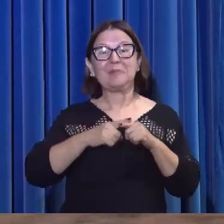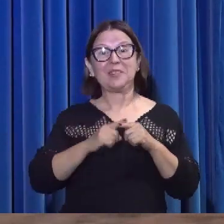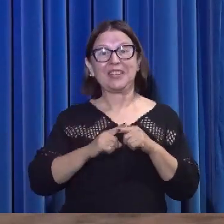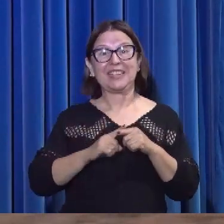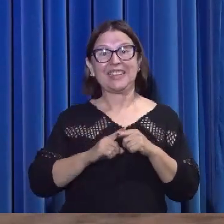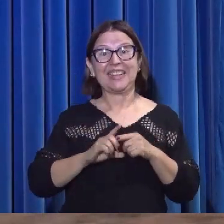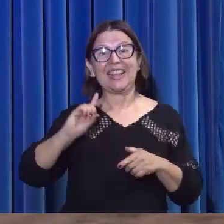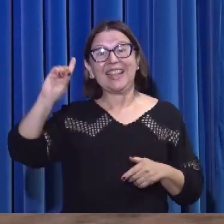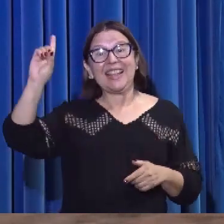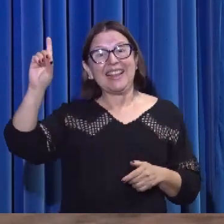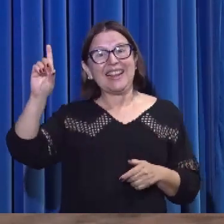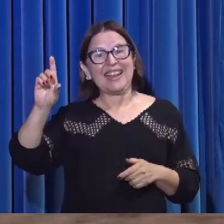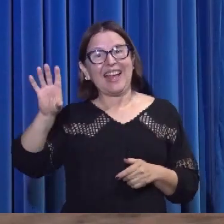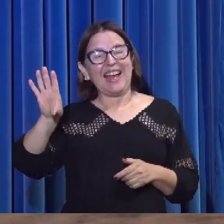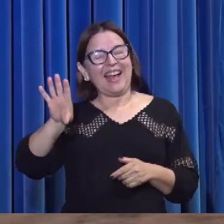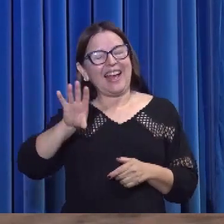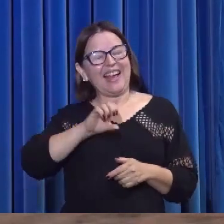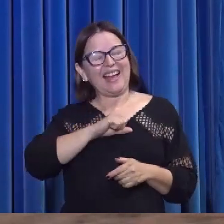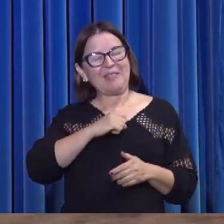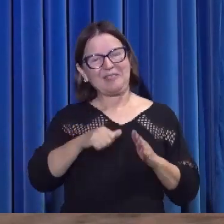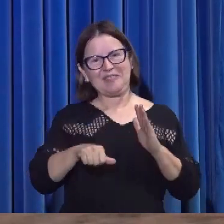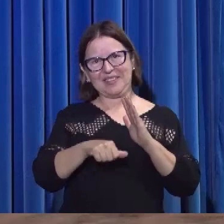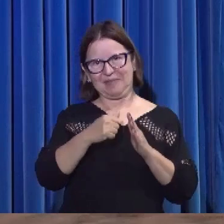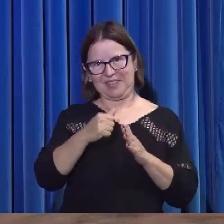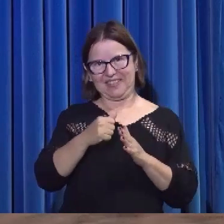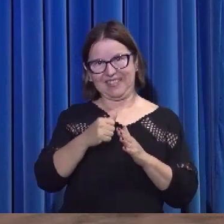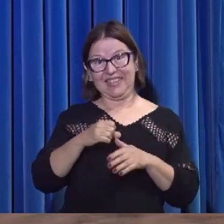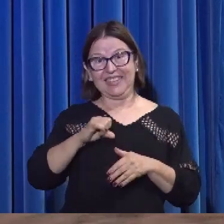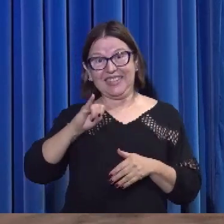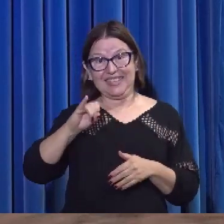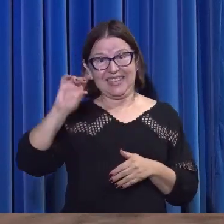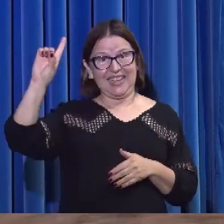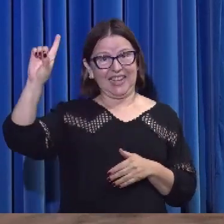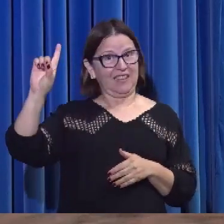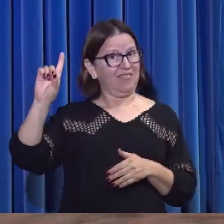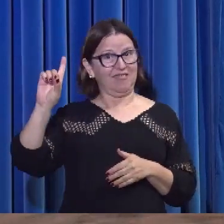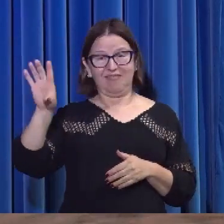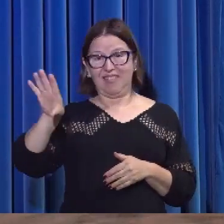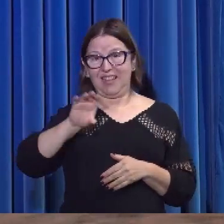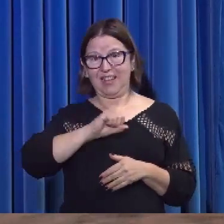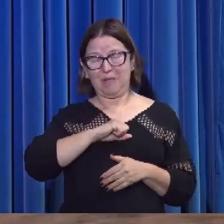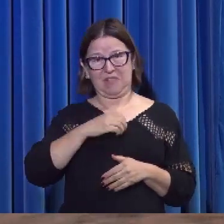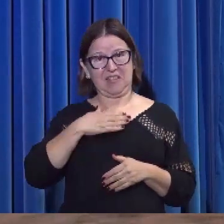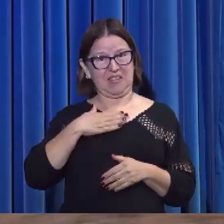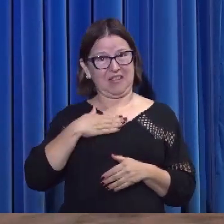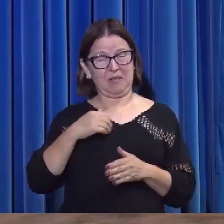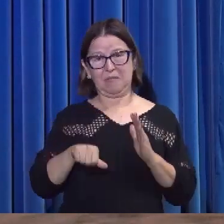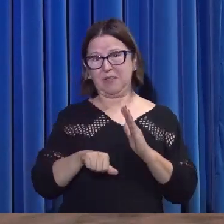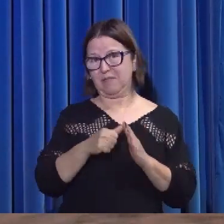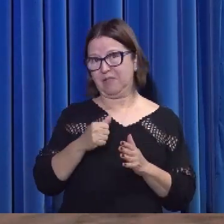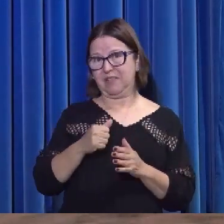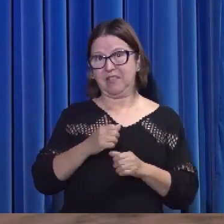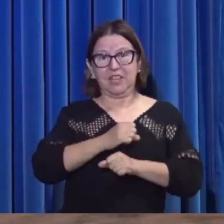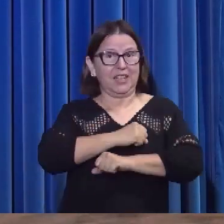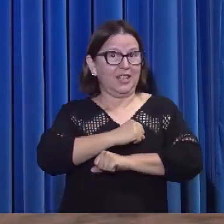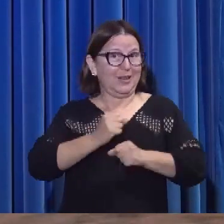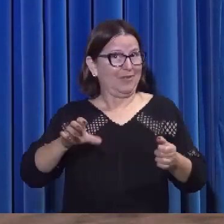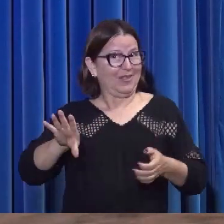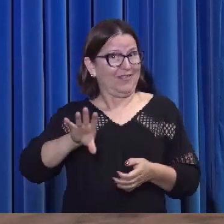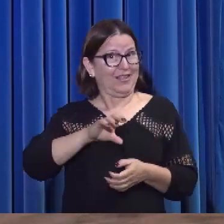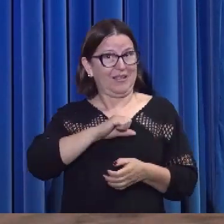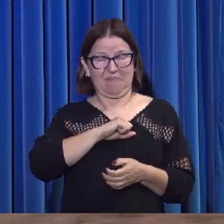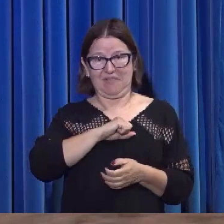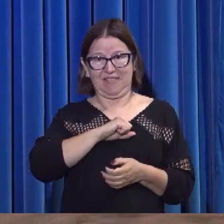Ele não me amar primeiro, se Ele não colocar o amor dEle no meu coração, eu não vou amá-lo e eu não vou amar